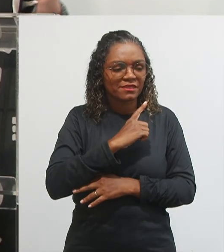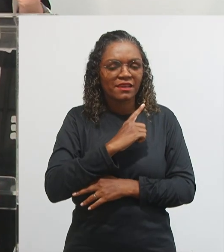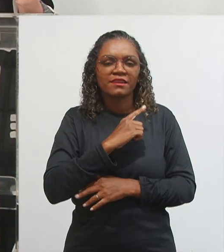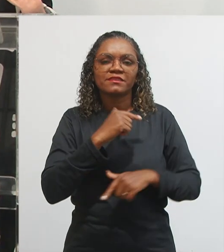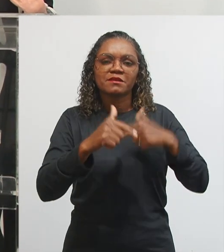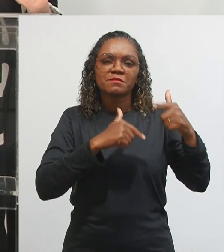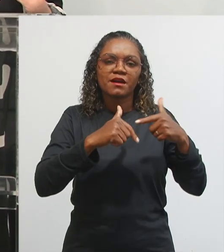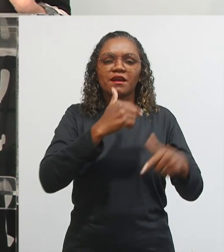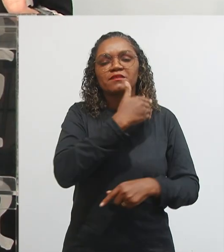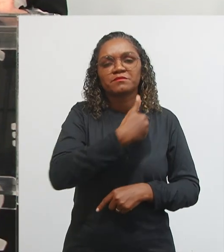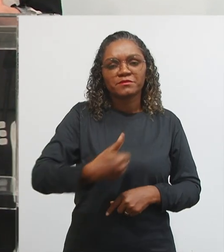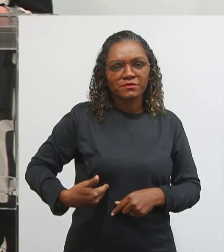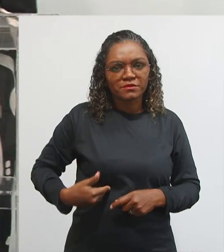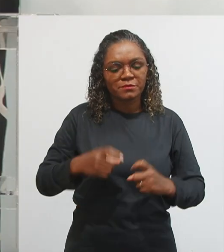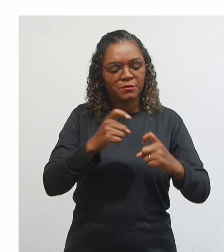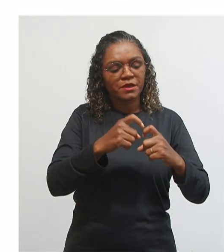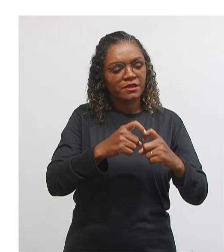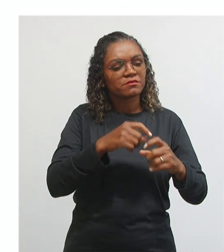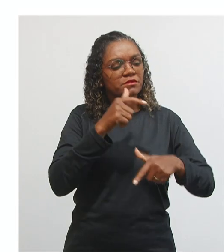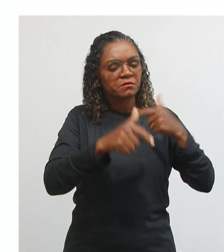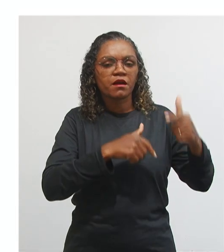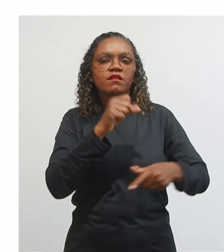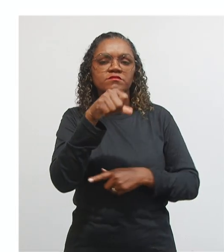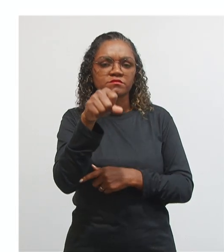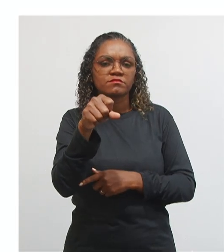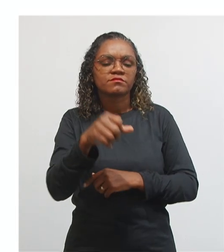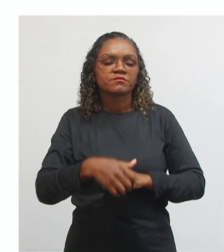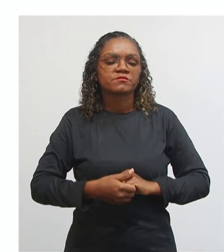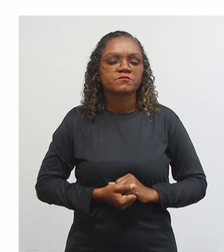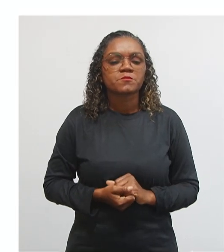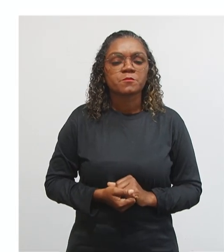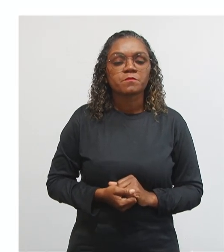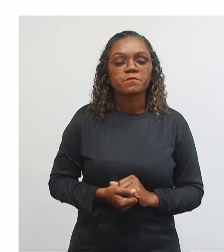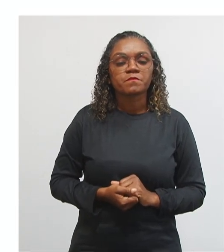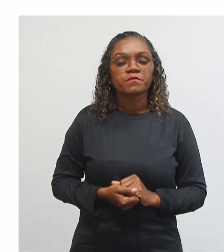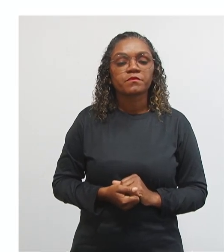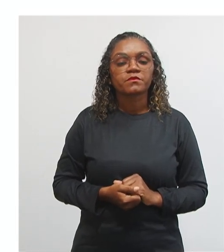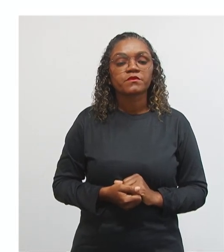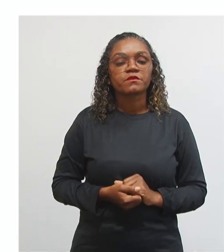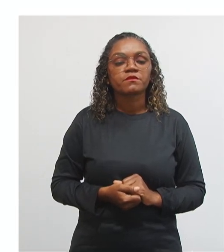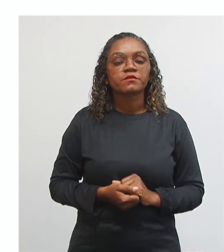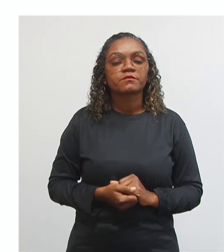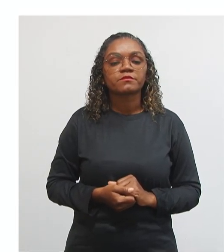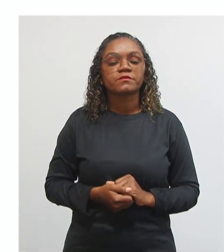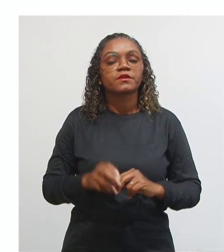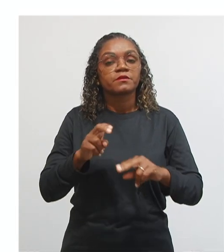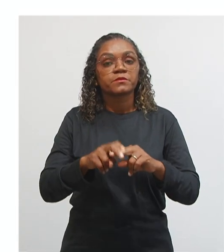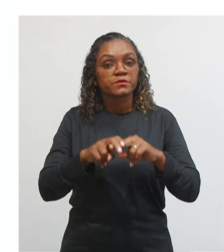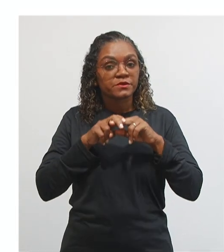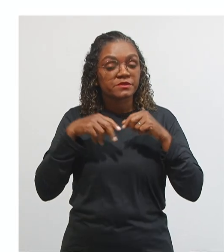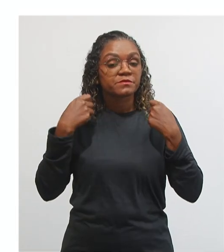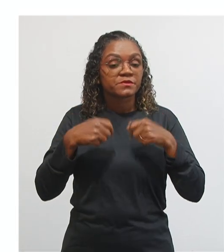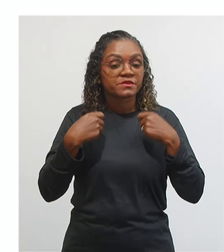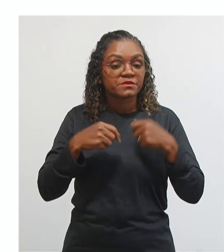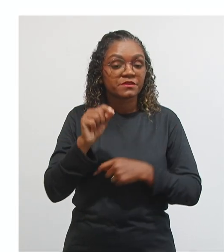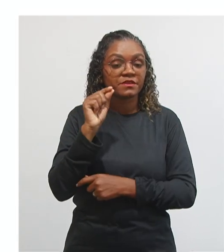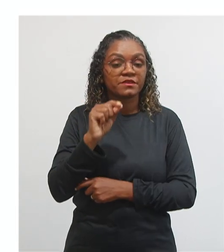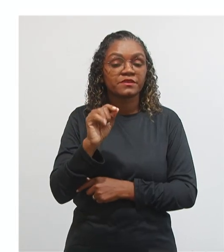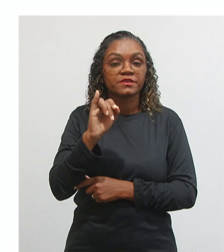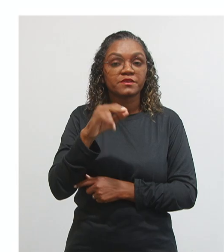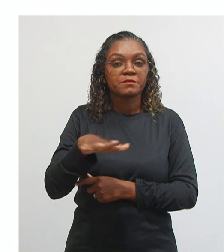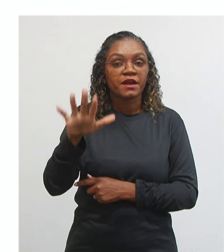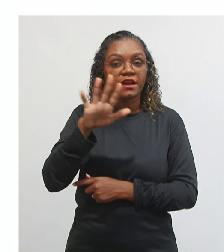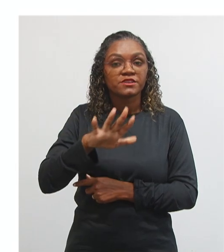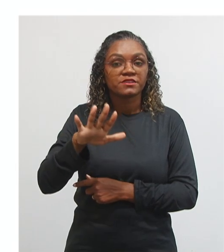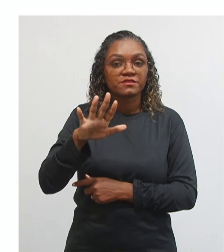que é o atendimento do médico, né? Para isso, a gente precisa, então, dessa formação de imagem. Como eu estava falando, se eu entrar